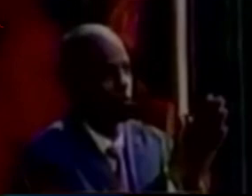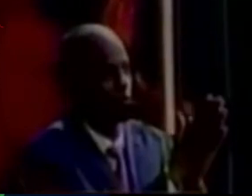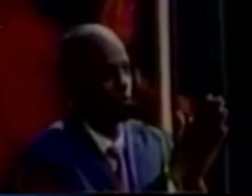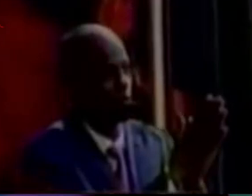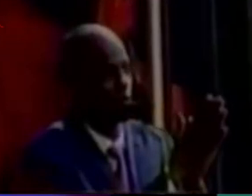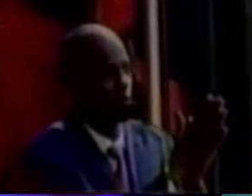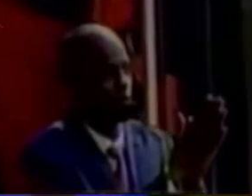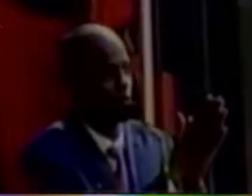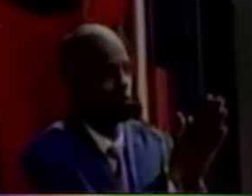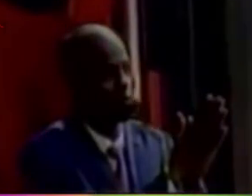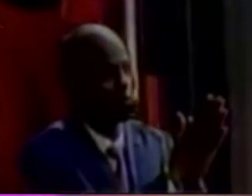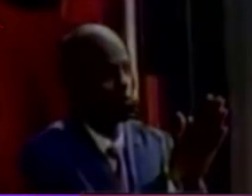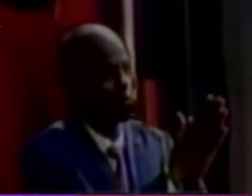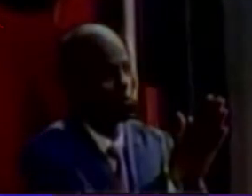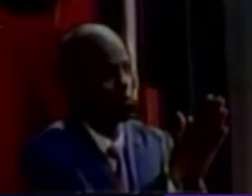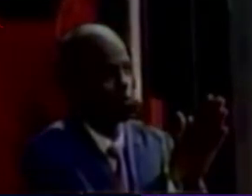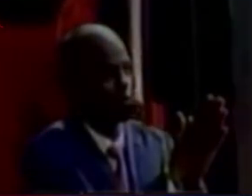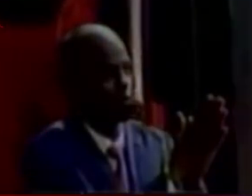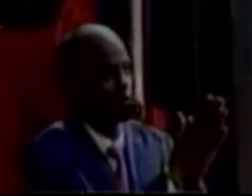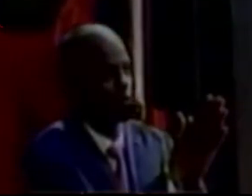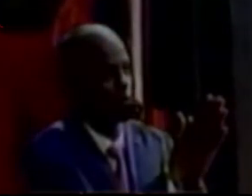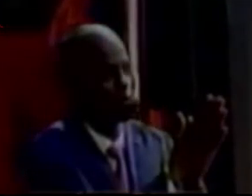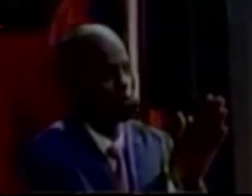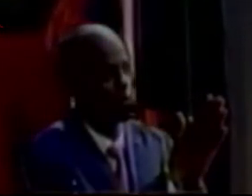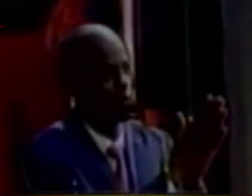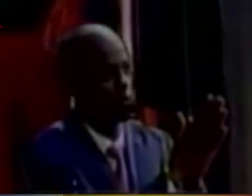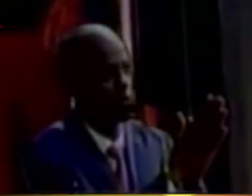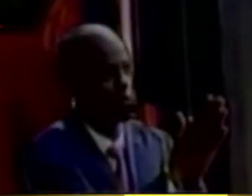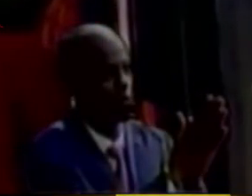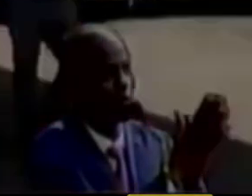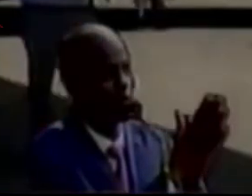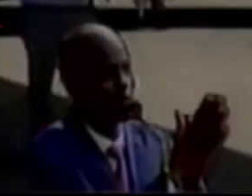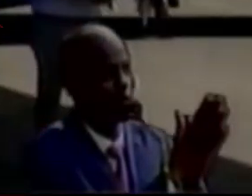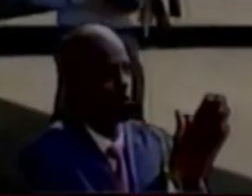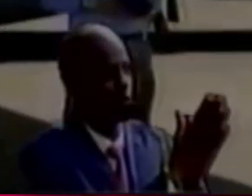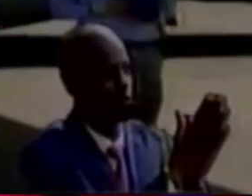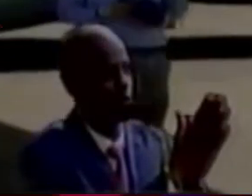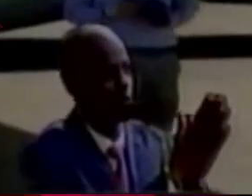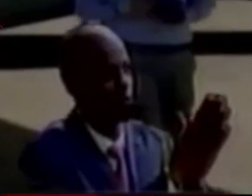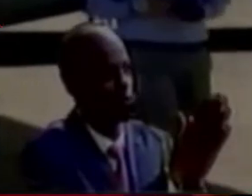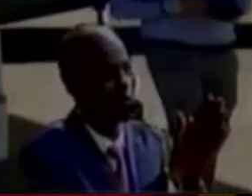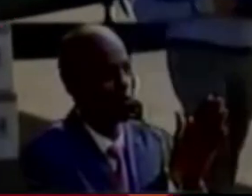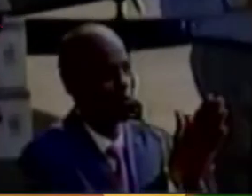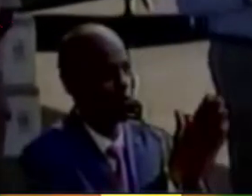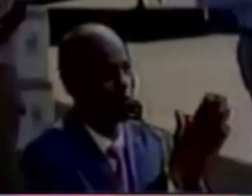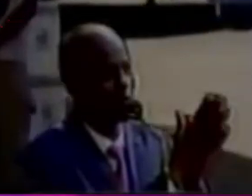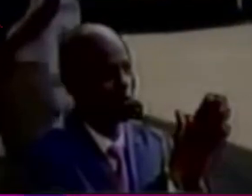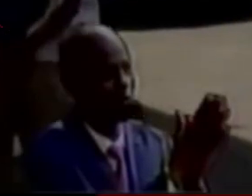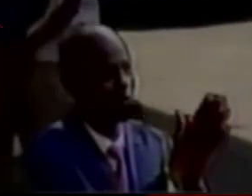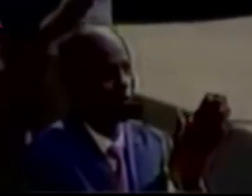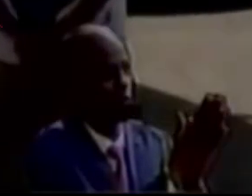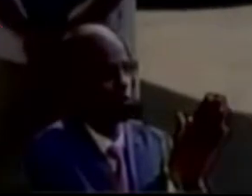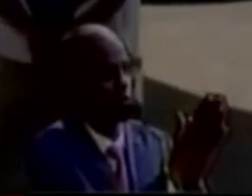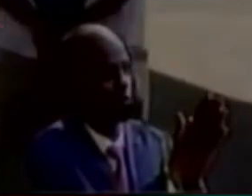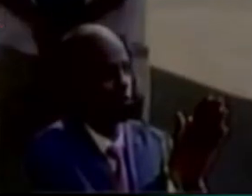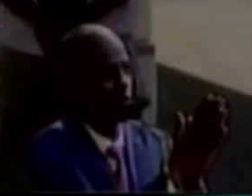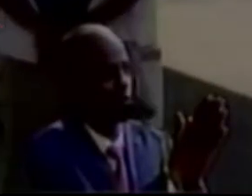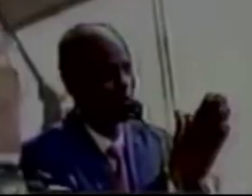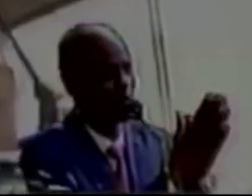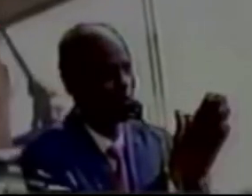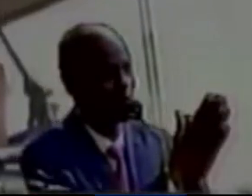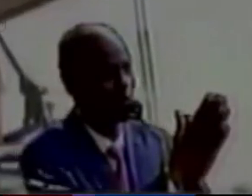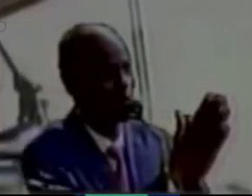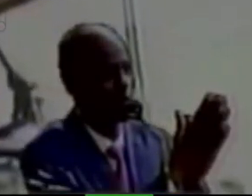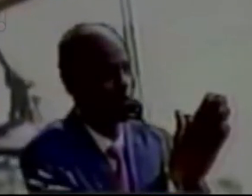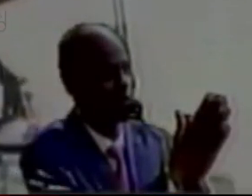vista especialmente porque o povo haitiano formou um vínculo de amizade com a nossa nação, o povo brasileiro, tendo em